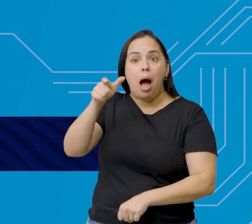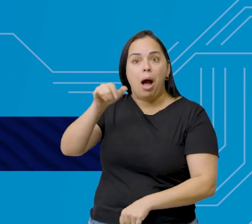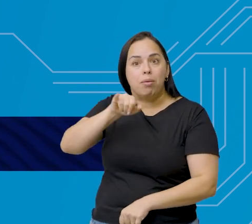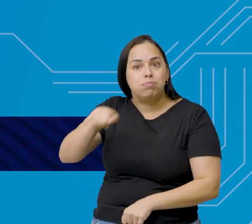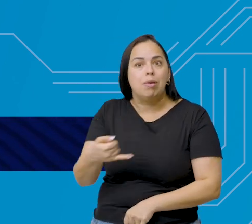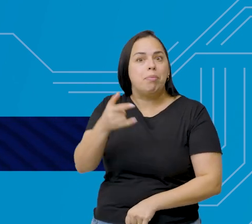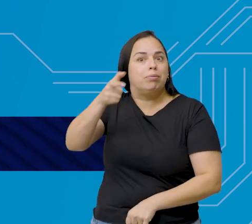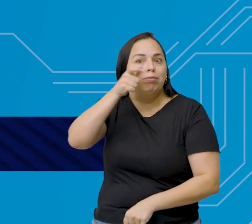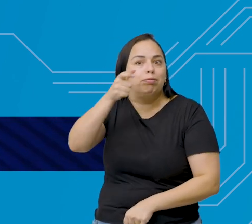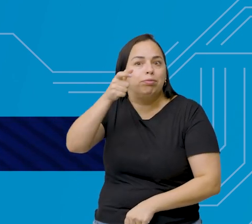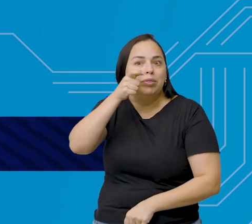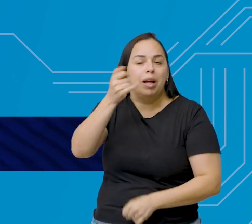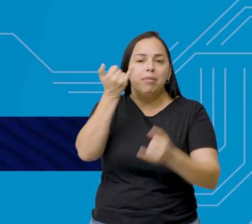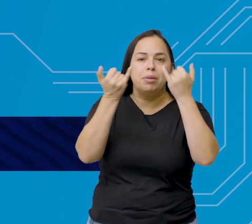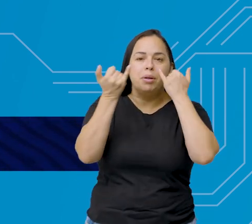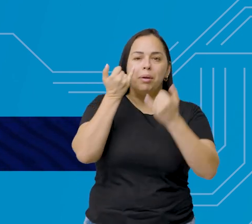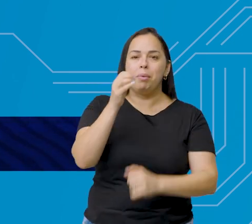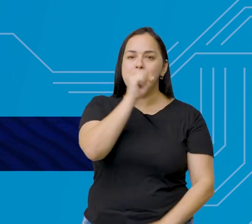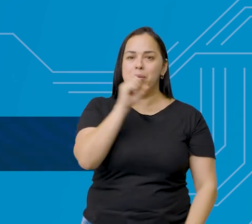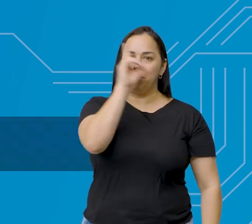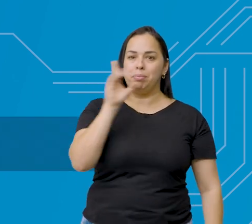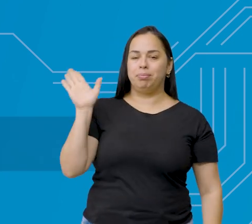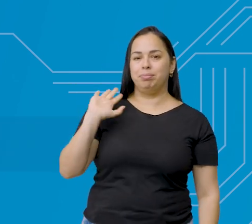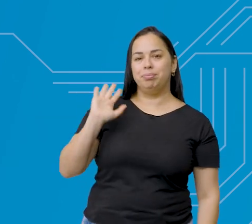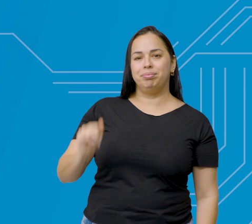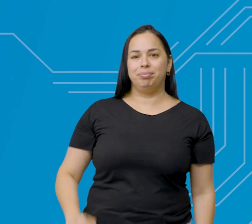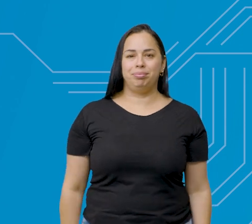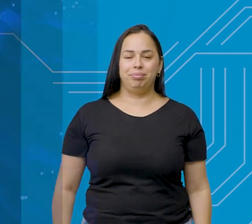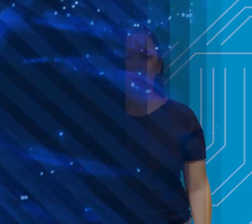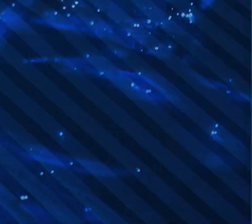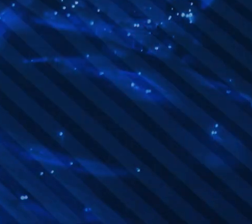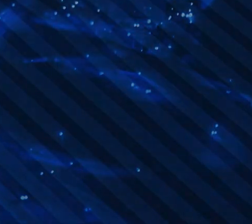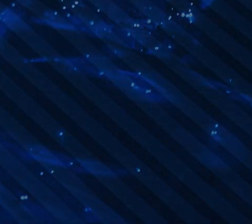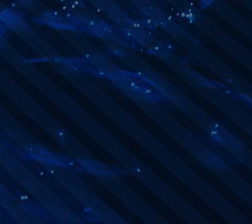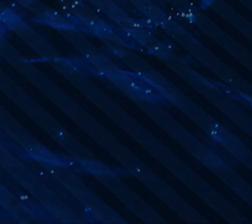Espero que você tenha aproveitado as informações. Ótimo fim de semana!